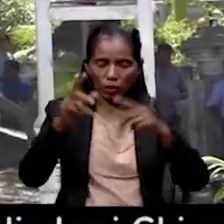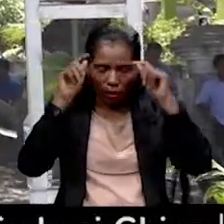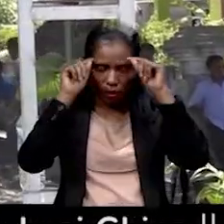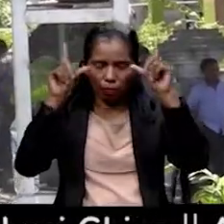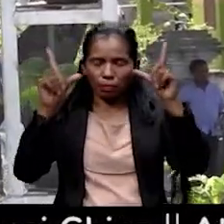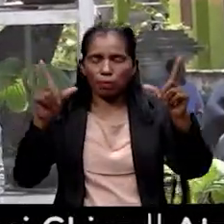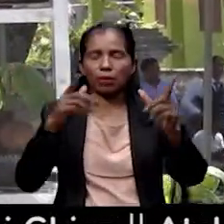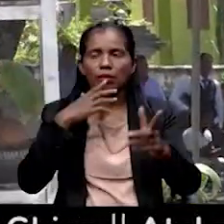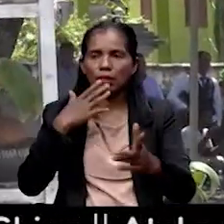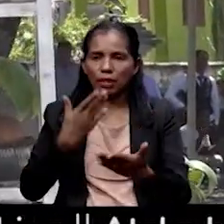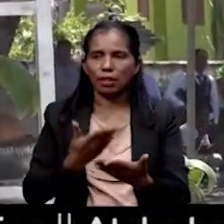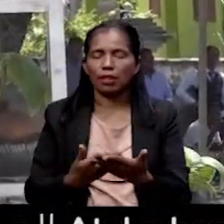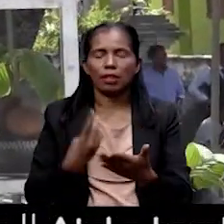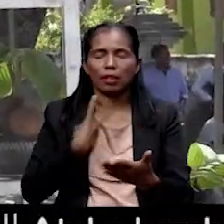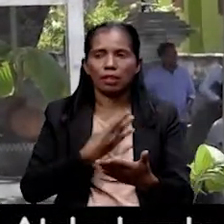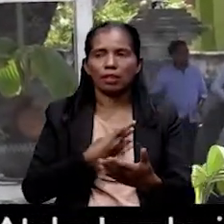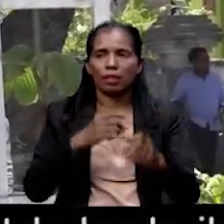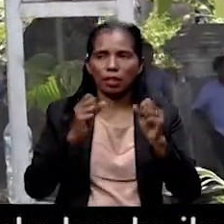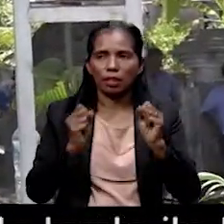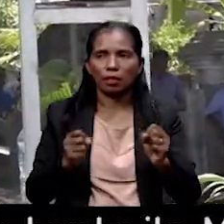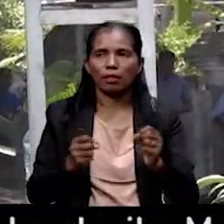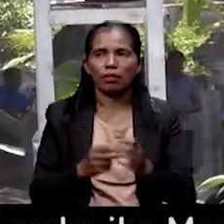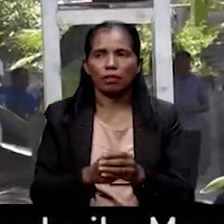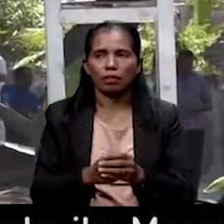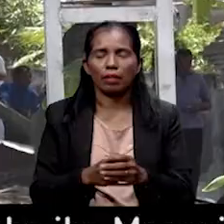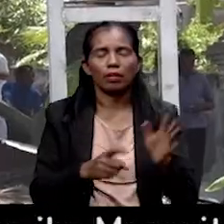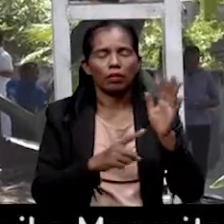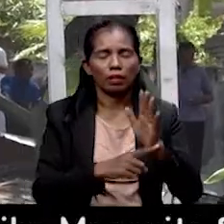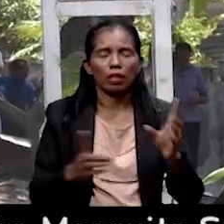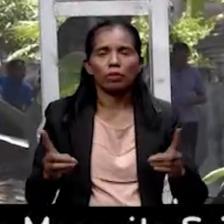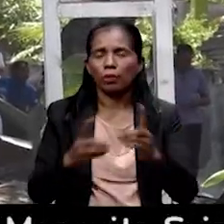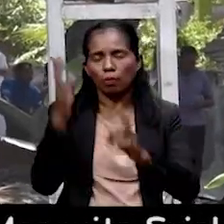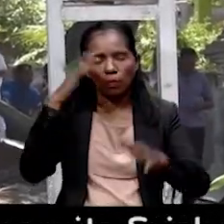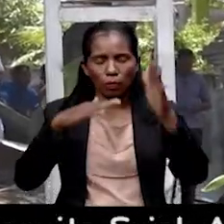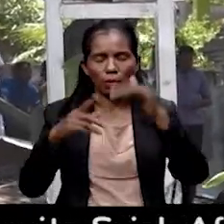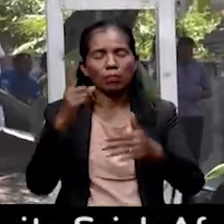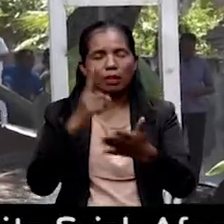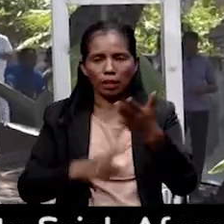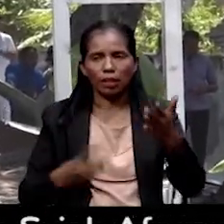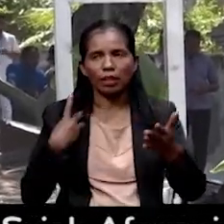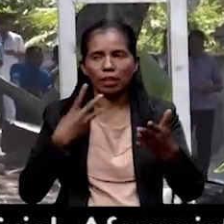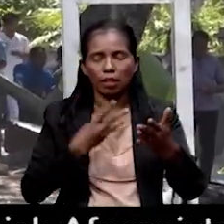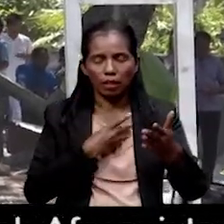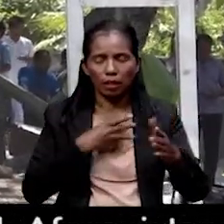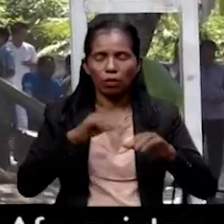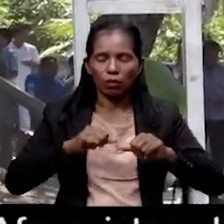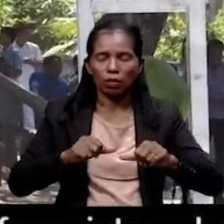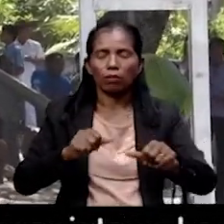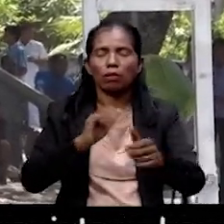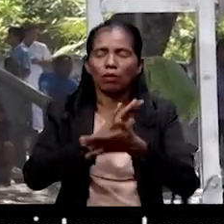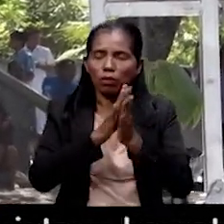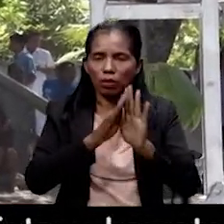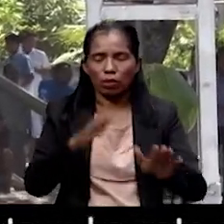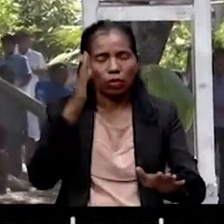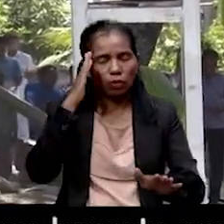de vida para Ita, apesar de problemas serem de Ita lá, com calma, com aloe, com